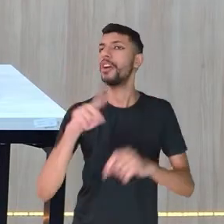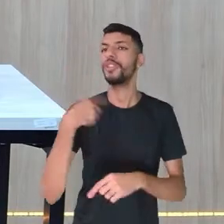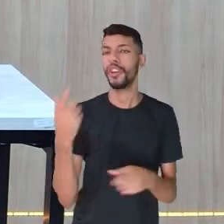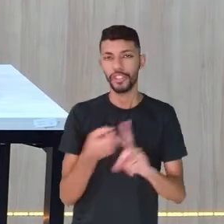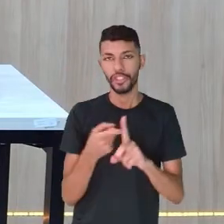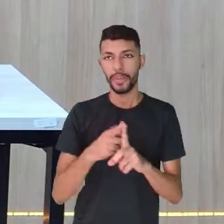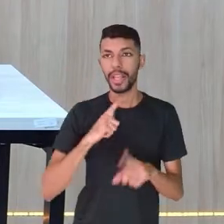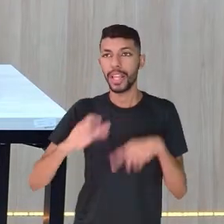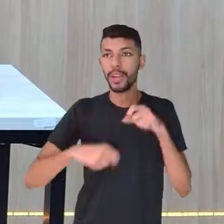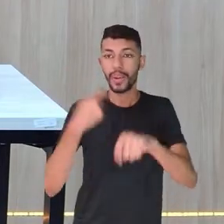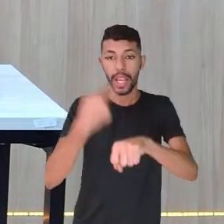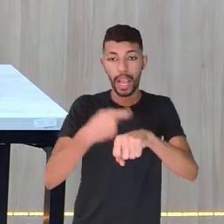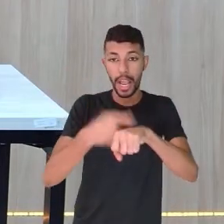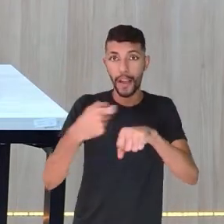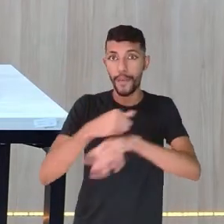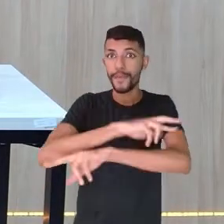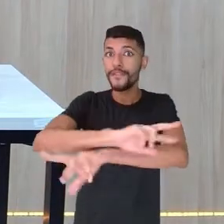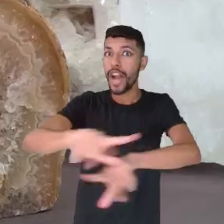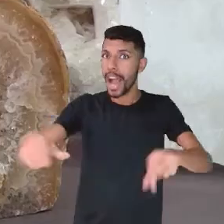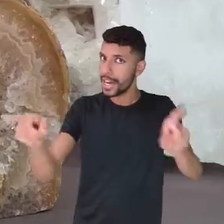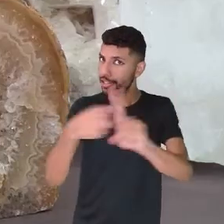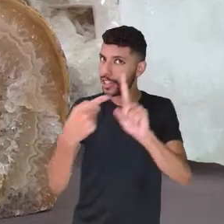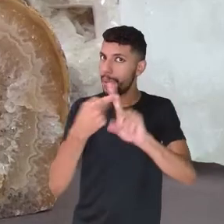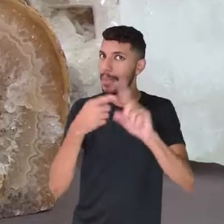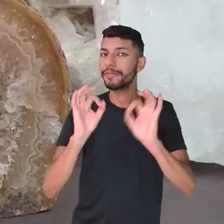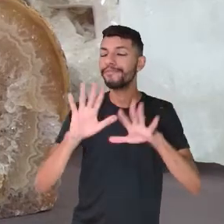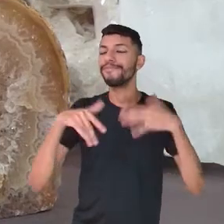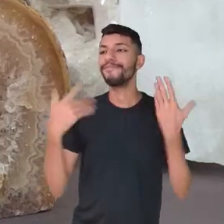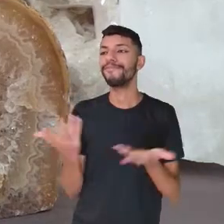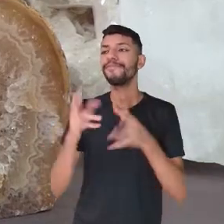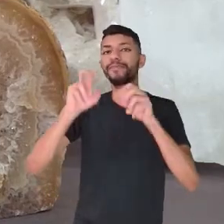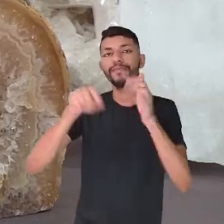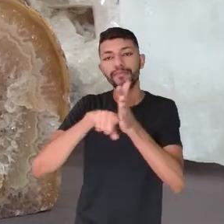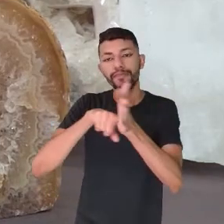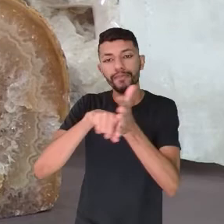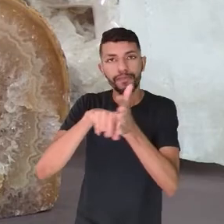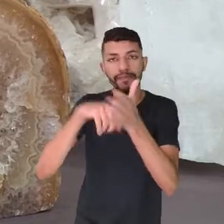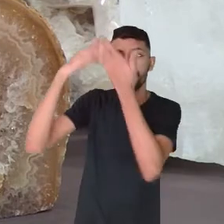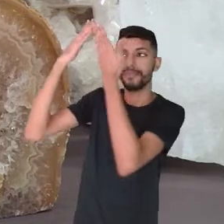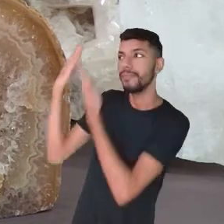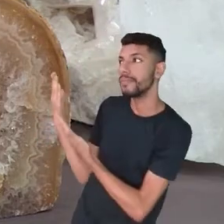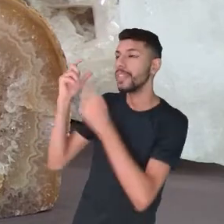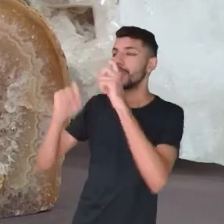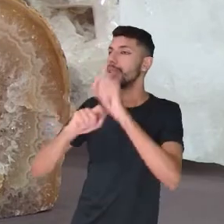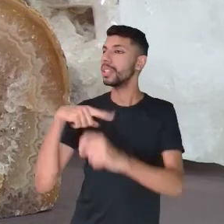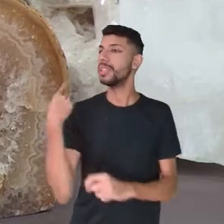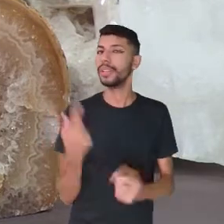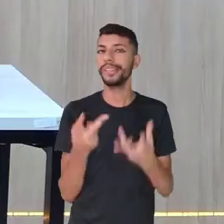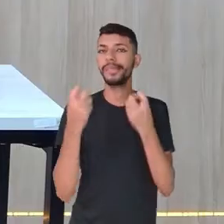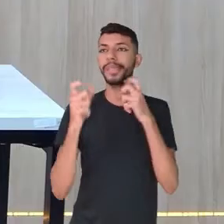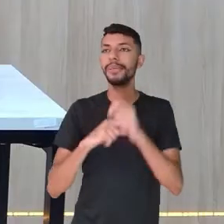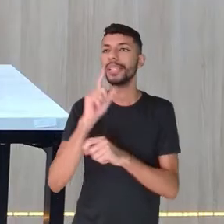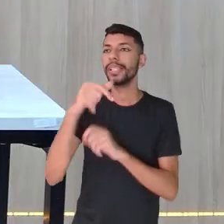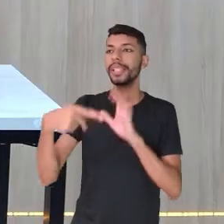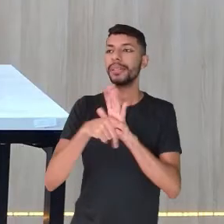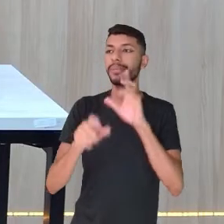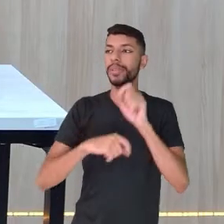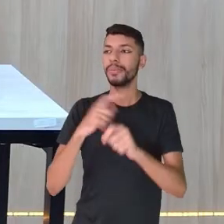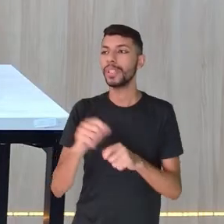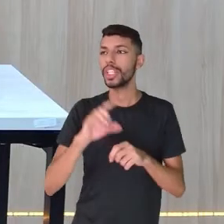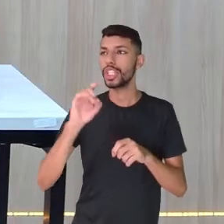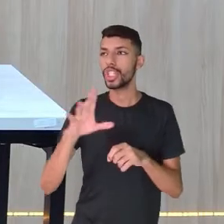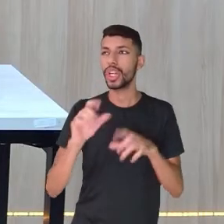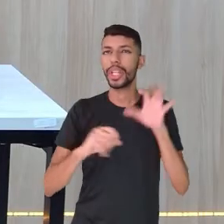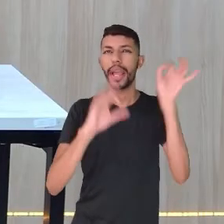aí à exploração. E essa exploração, a gente vai ver que faz parte não só de